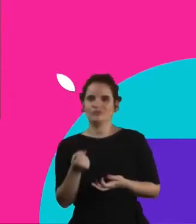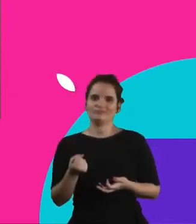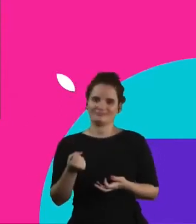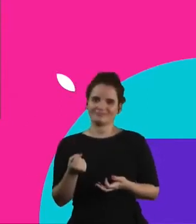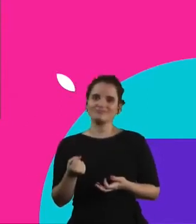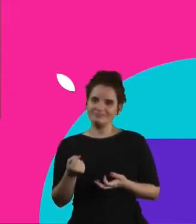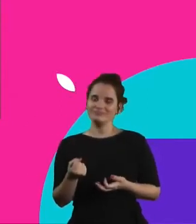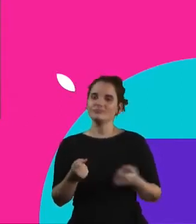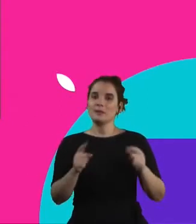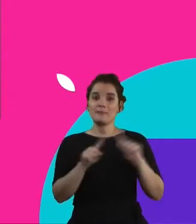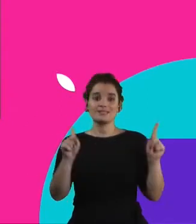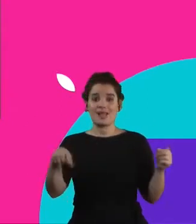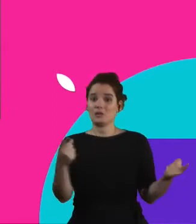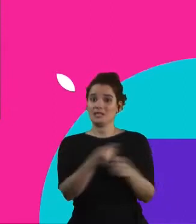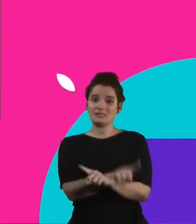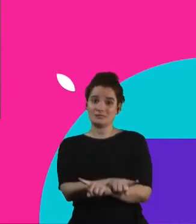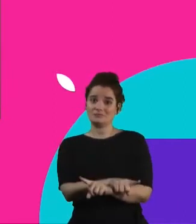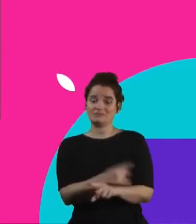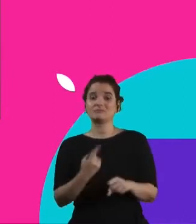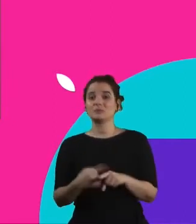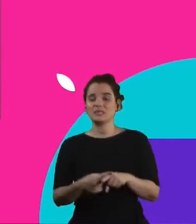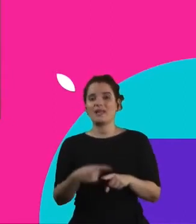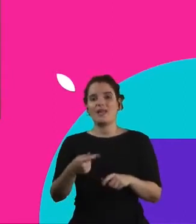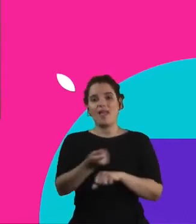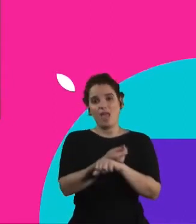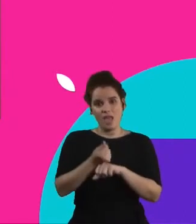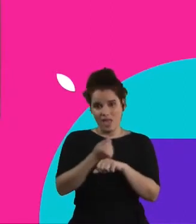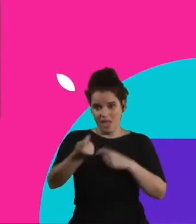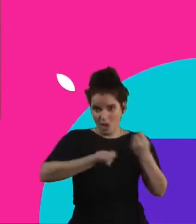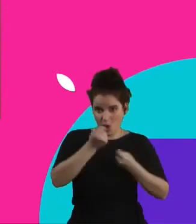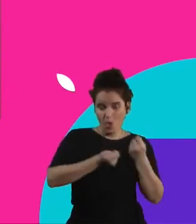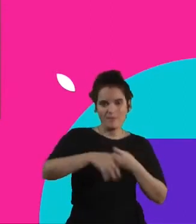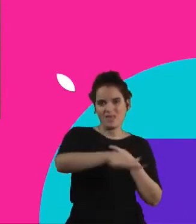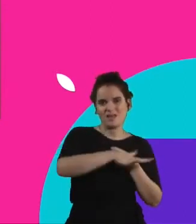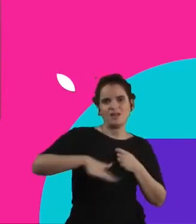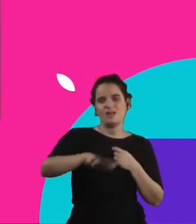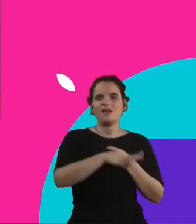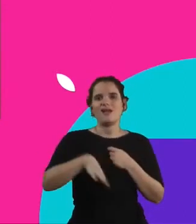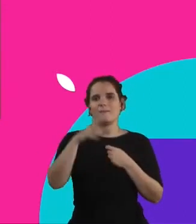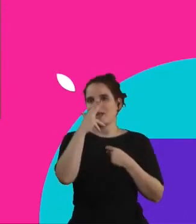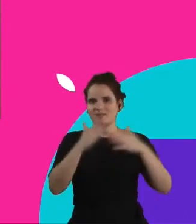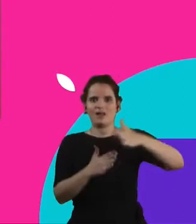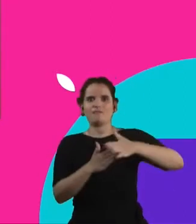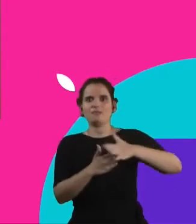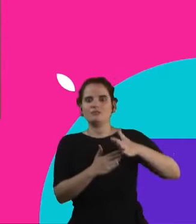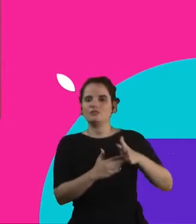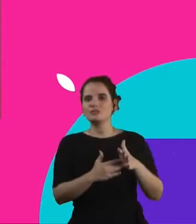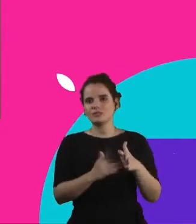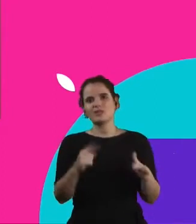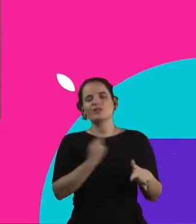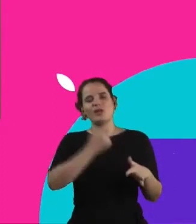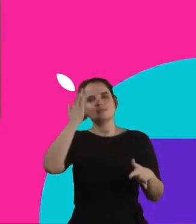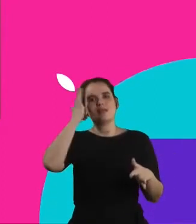Só que essa é uma grande contradição porque coloca a economia num campo muito restrito. Quando falar de economia é algo